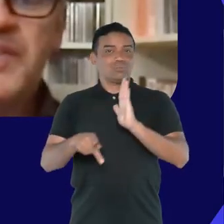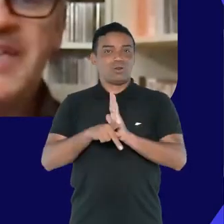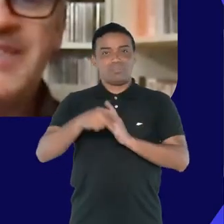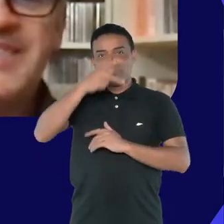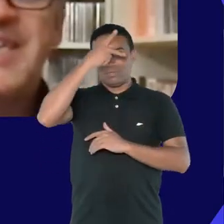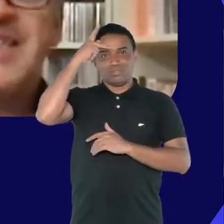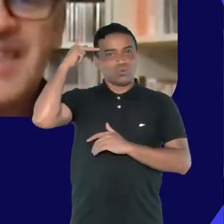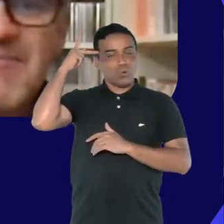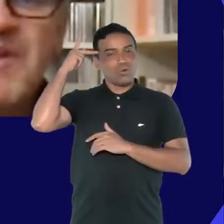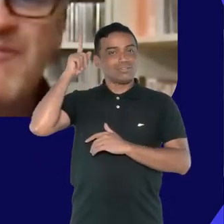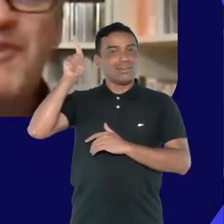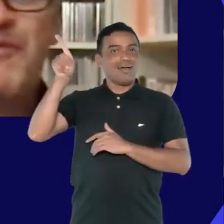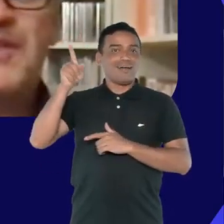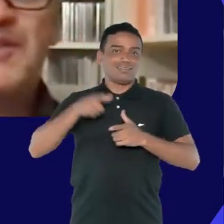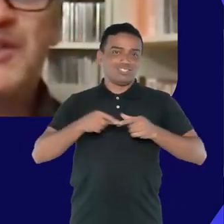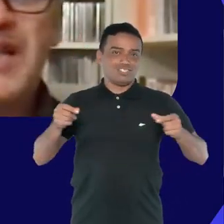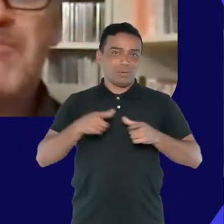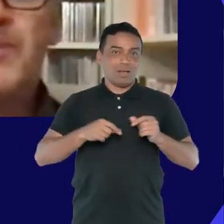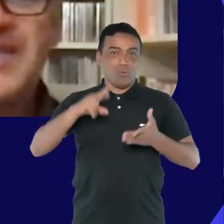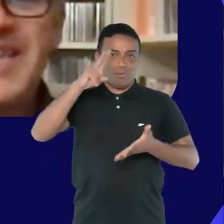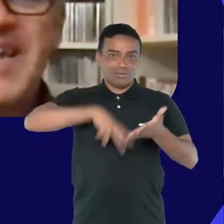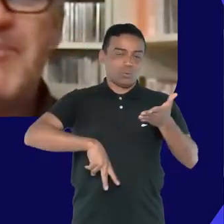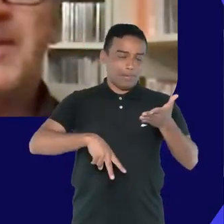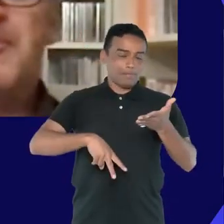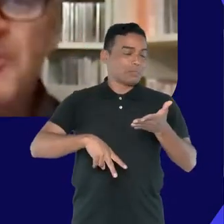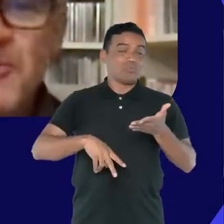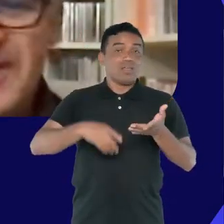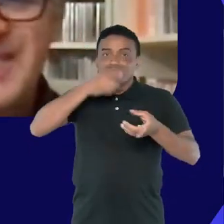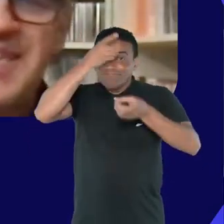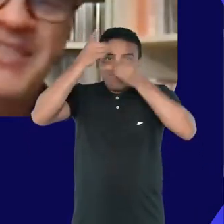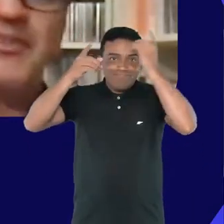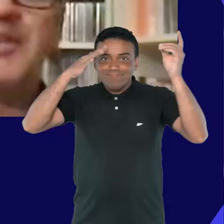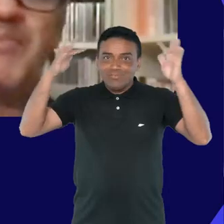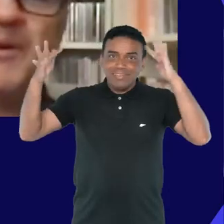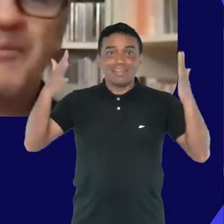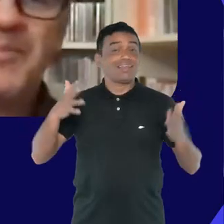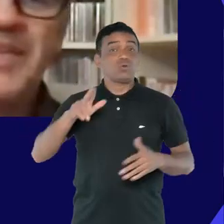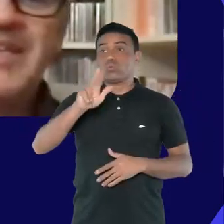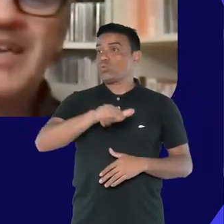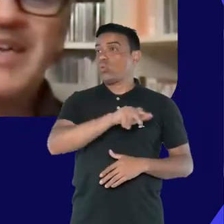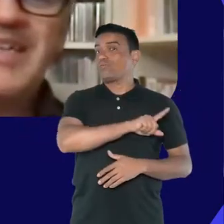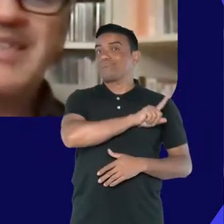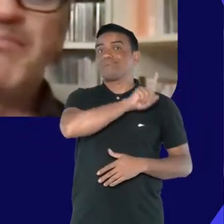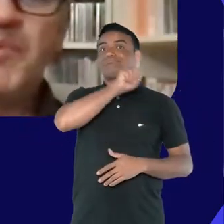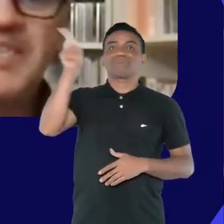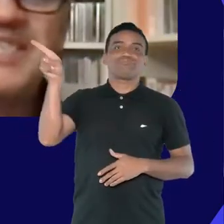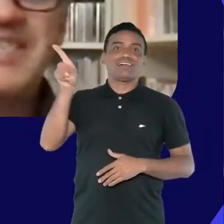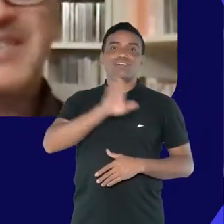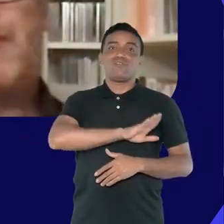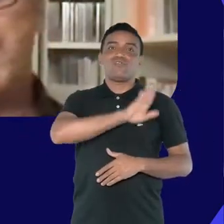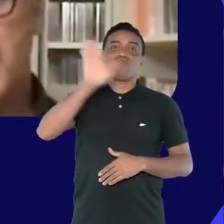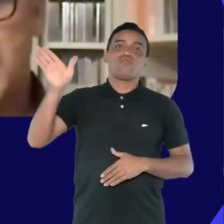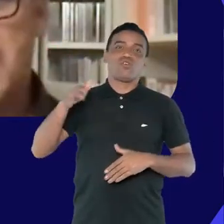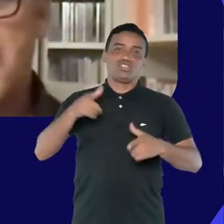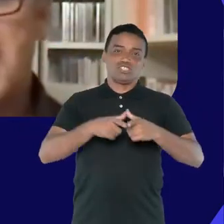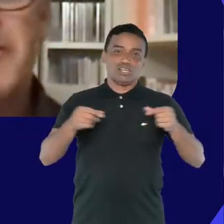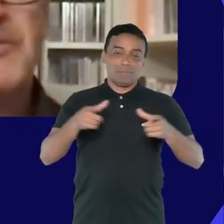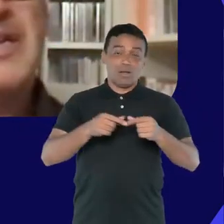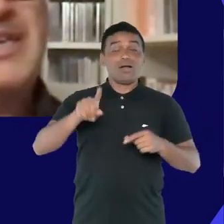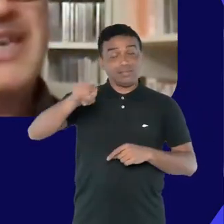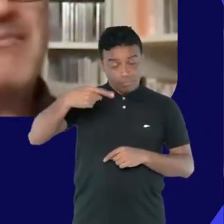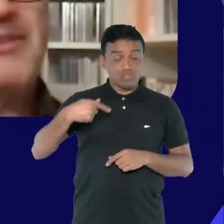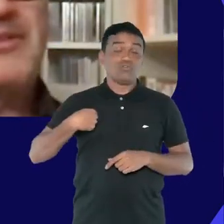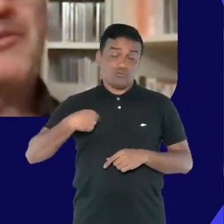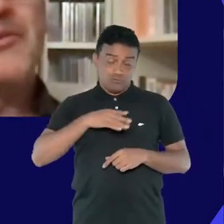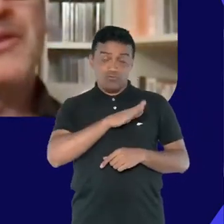leitores japoneses também foi ficcional, porque na época eu nunca tinha ido ao Japão. Depois disso eu fui ao